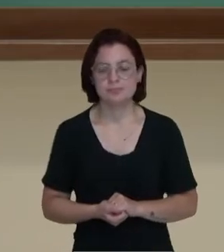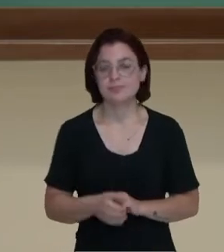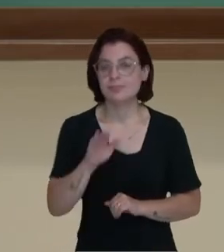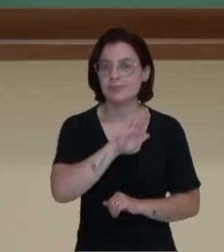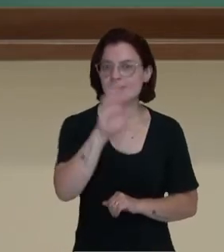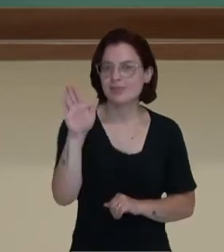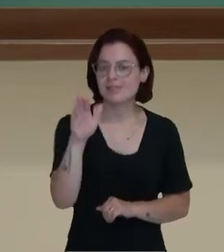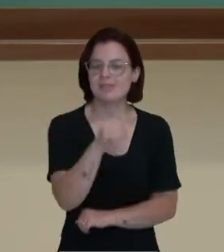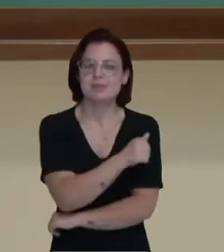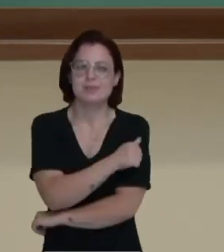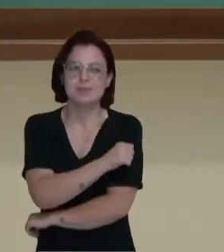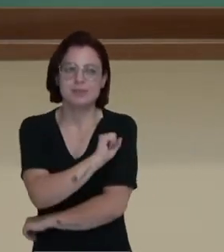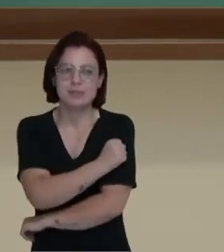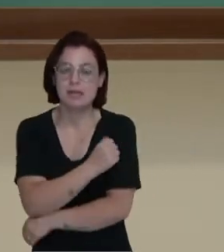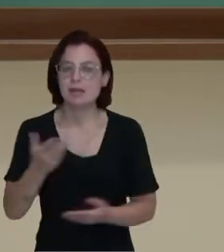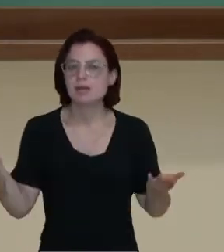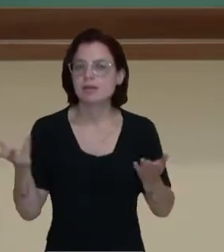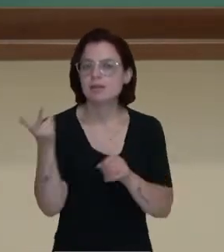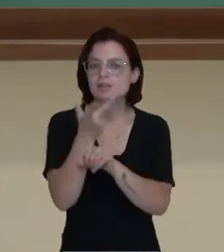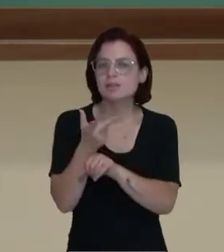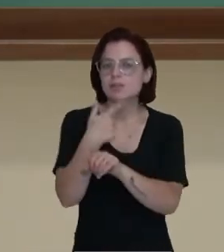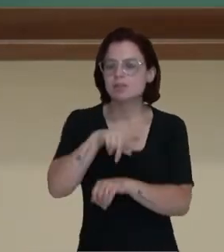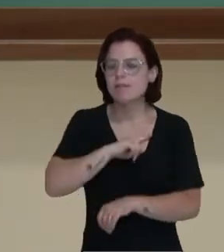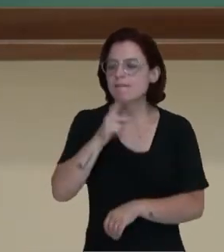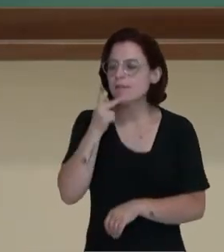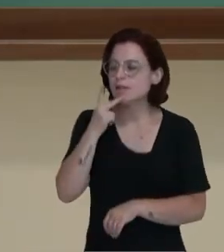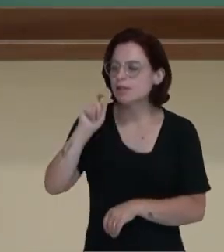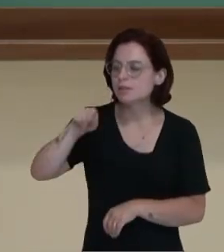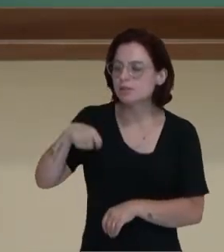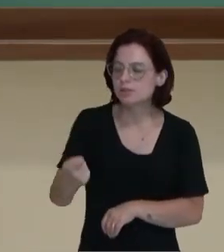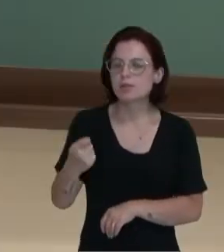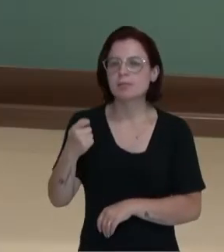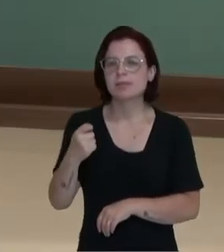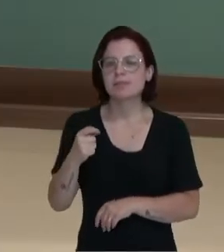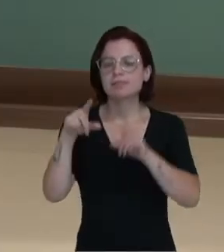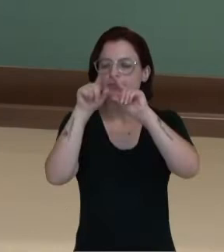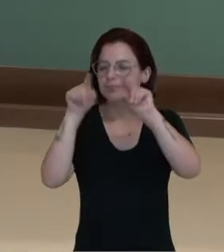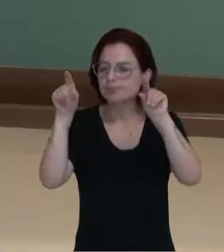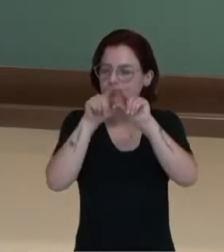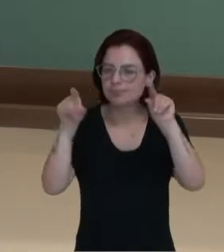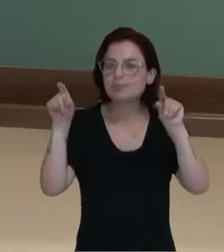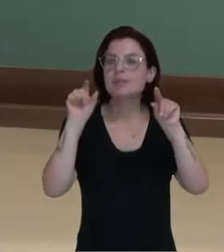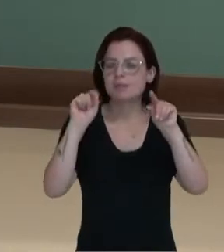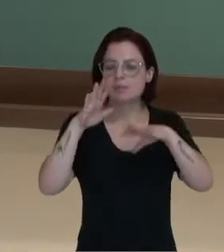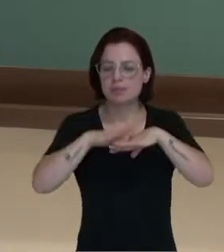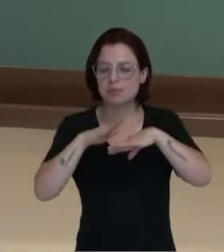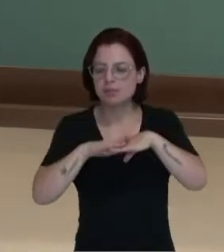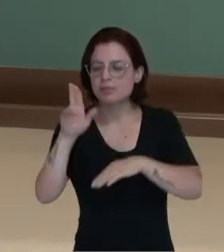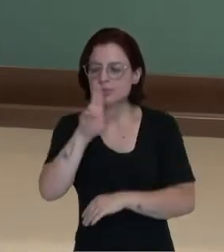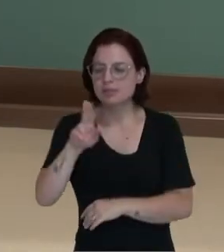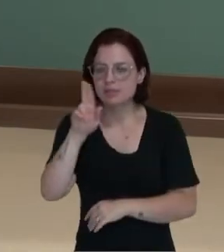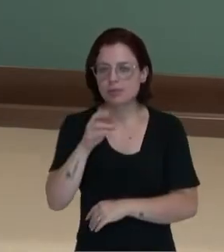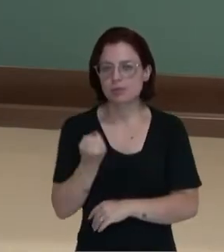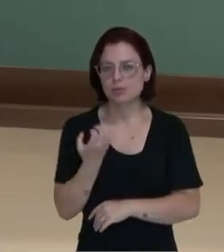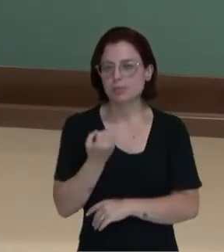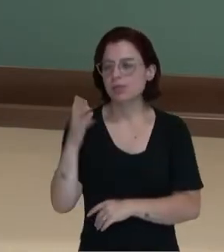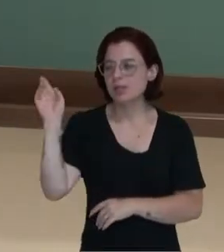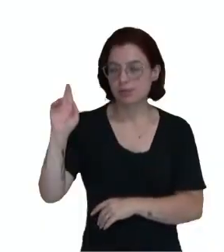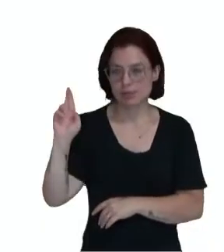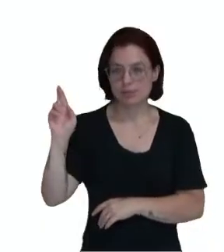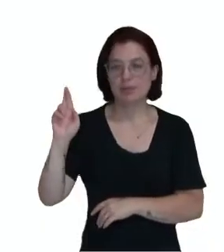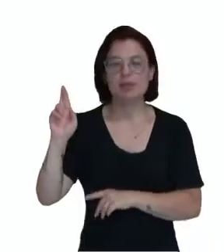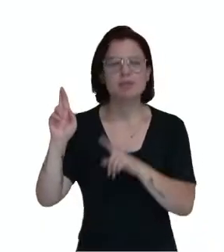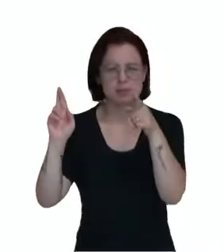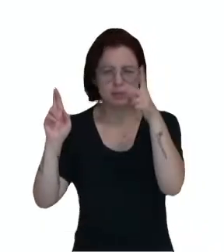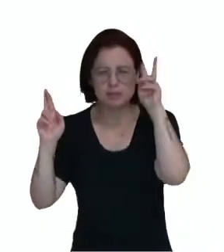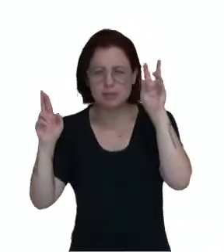Olá, estudantes do oitavo ano. Nesse vídeo, nós vamos resolver expressões matemáticas usando números racionais. Você lembra